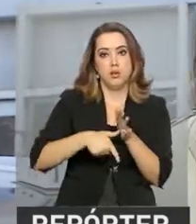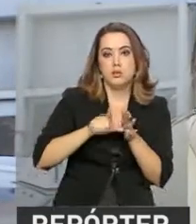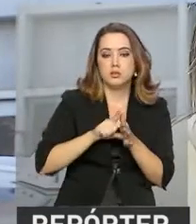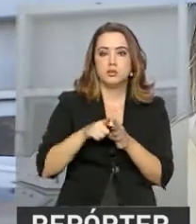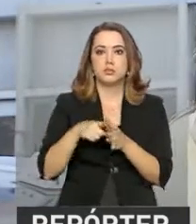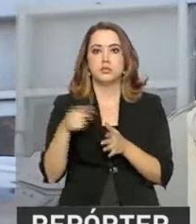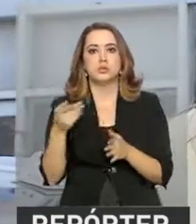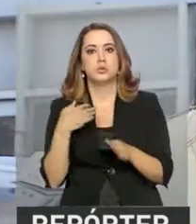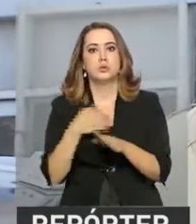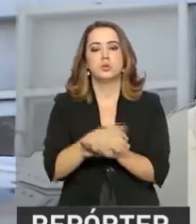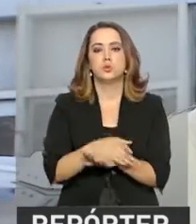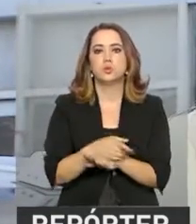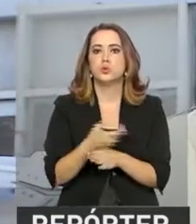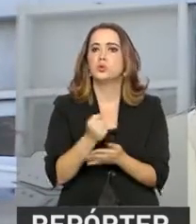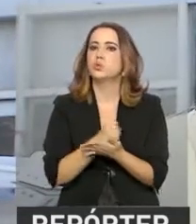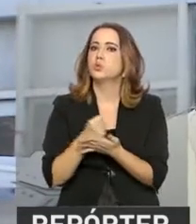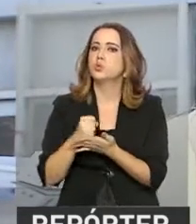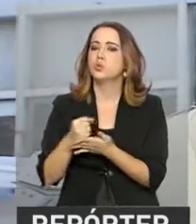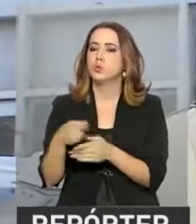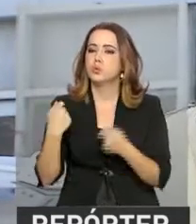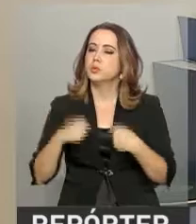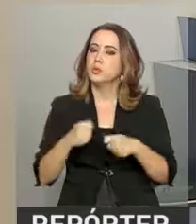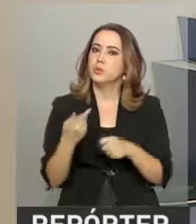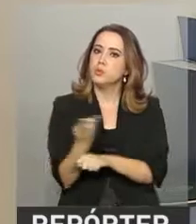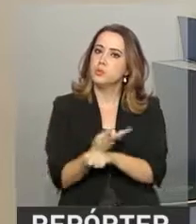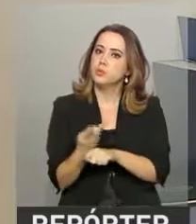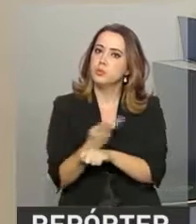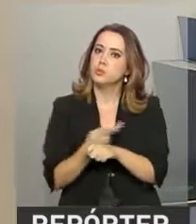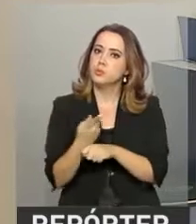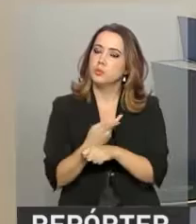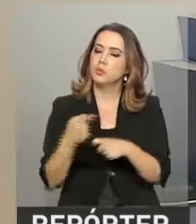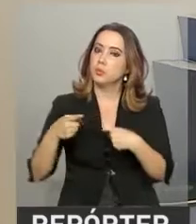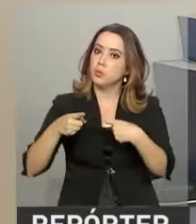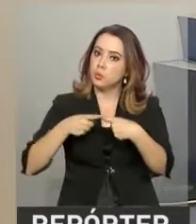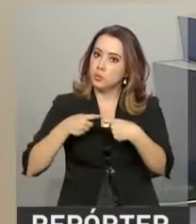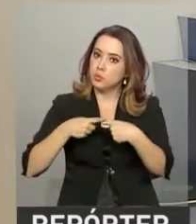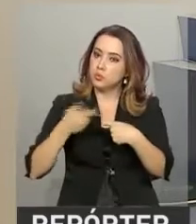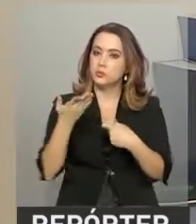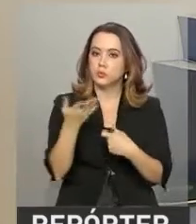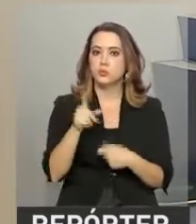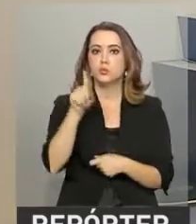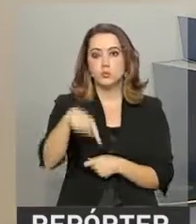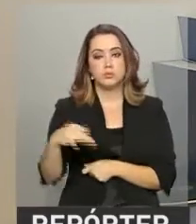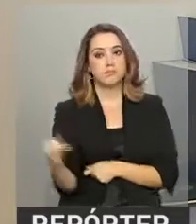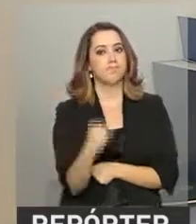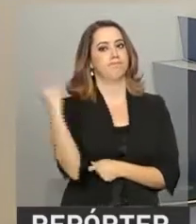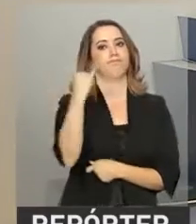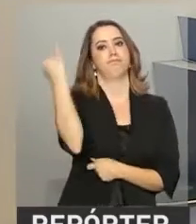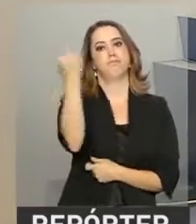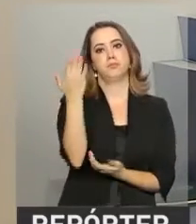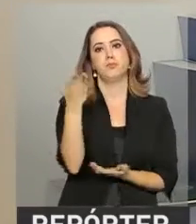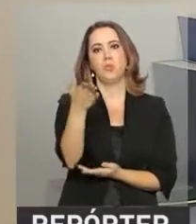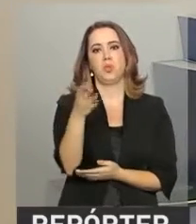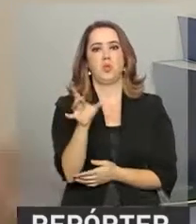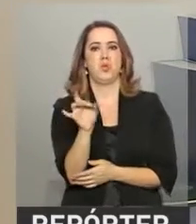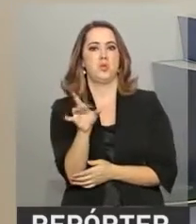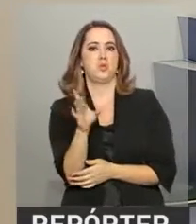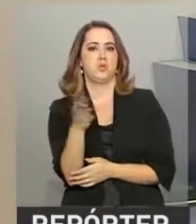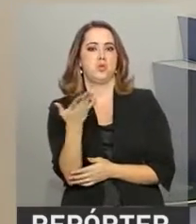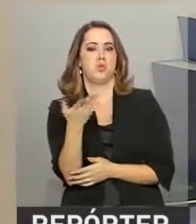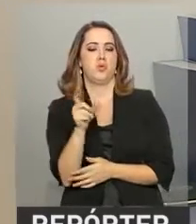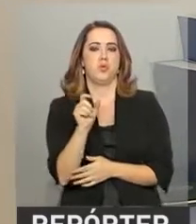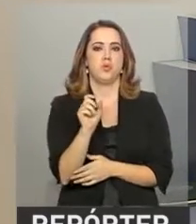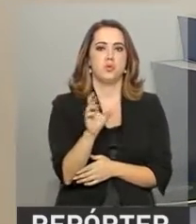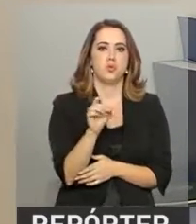mais próxima o médico deve ser consultado eu acho que é o fundamental e não ficar nas bons de o